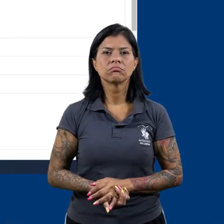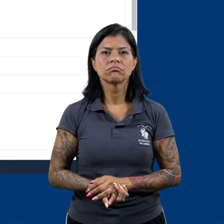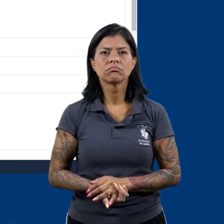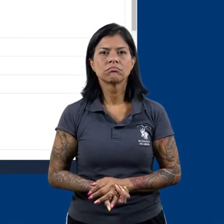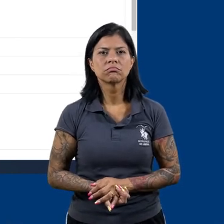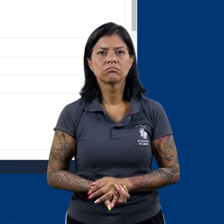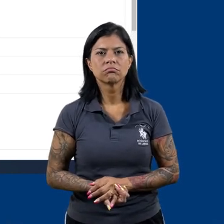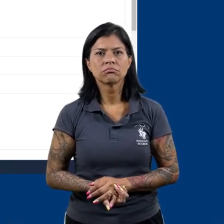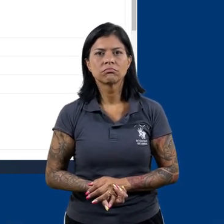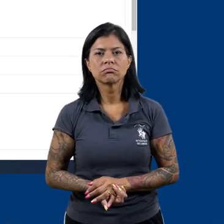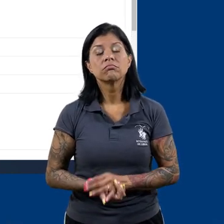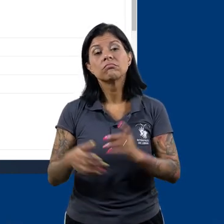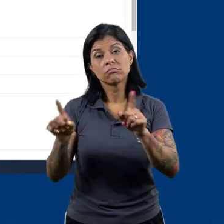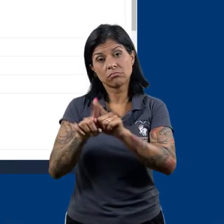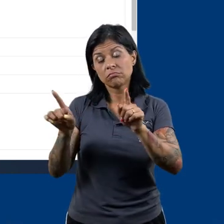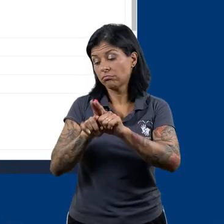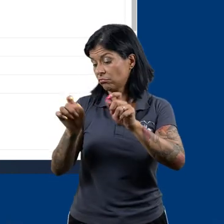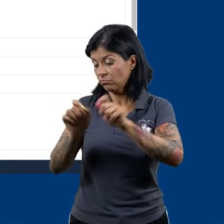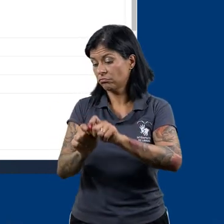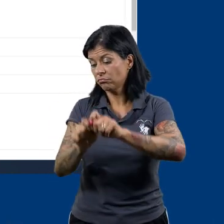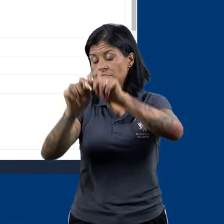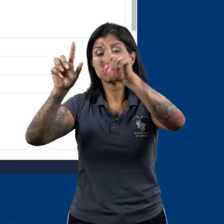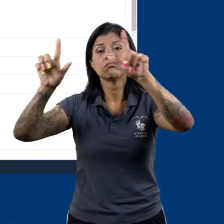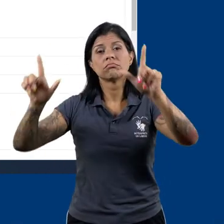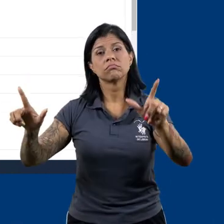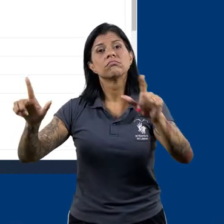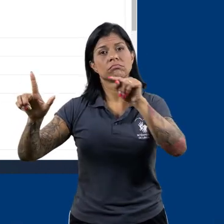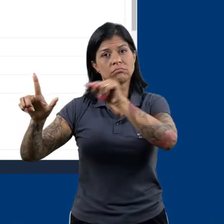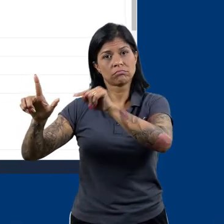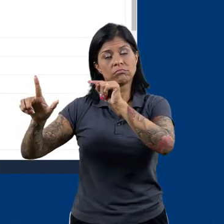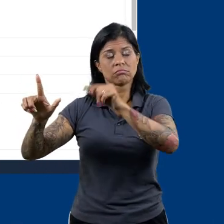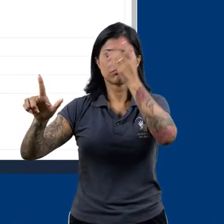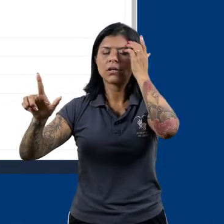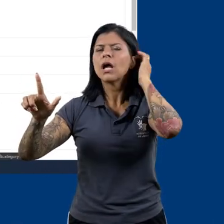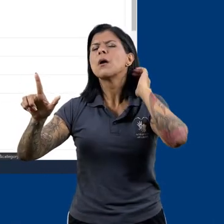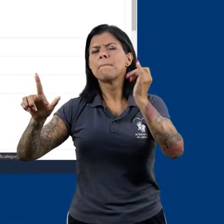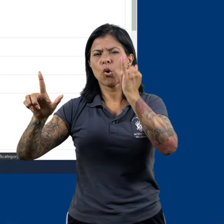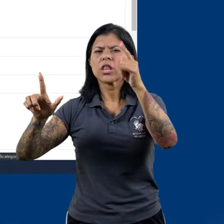a resposta eu perdoo